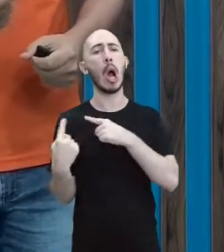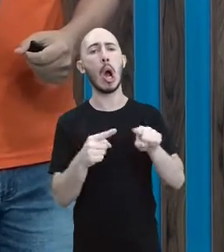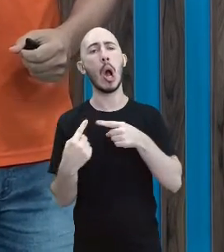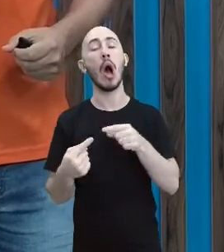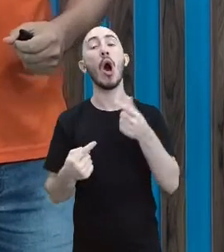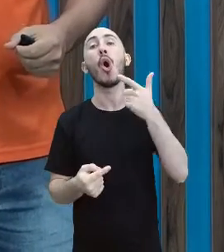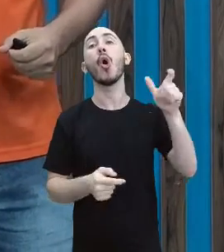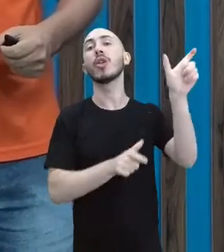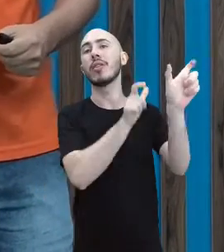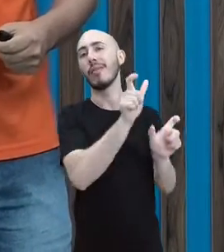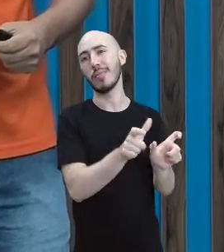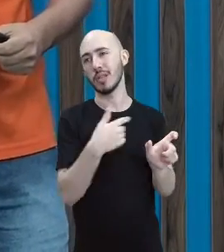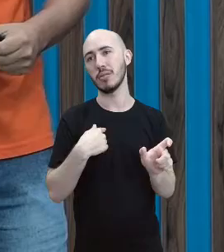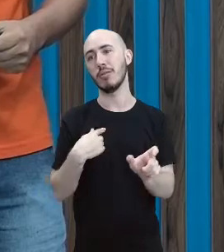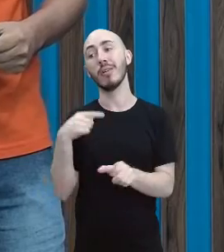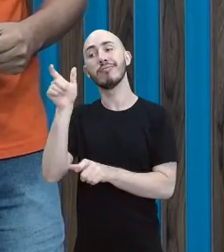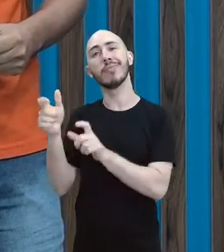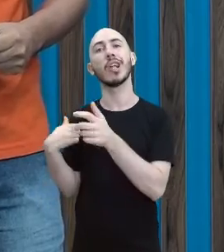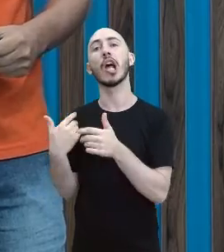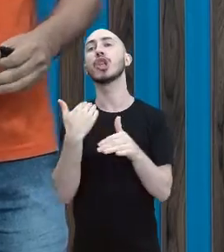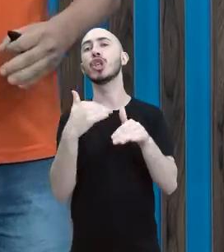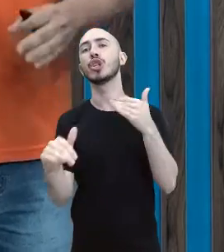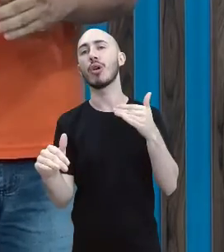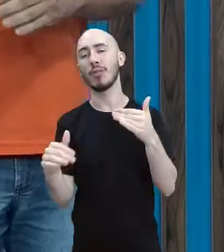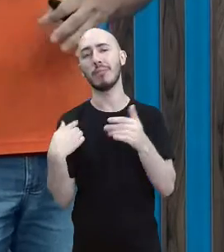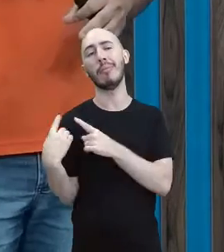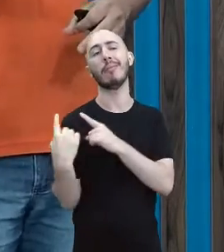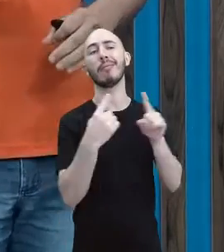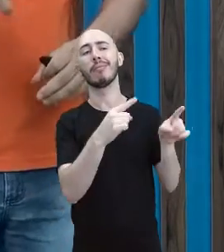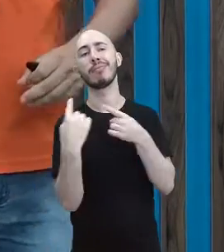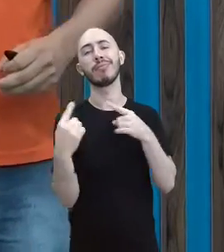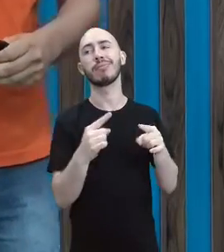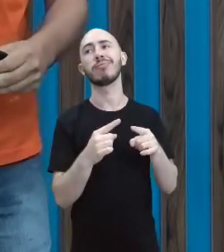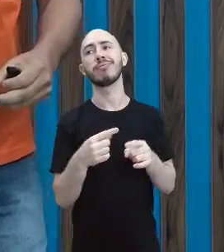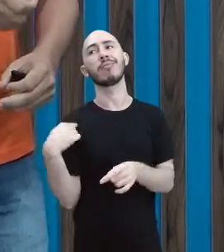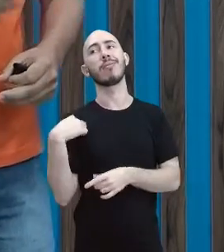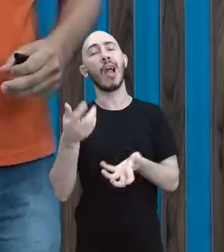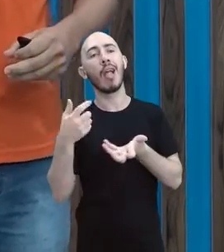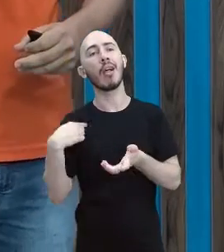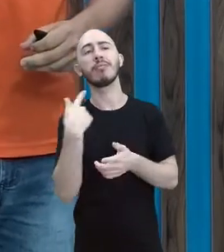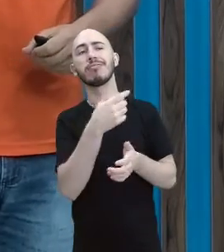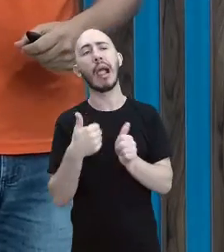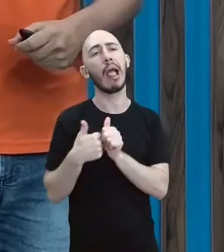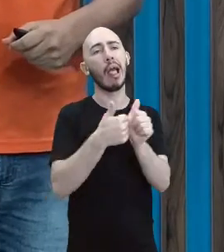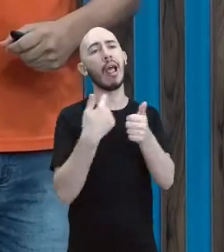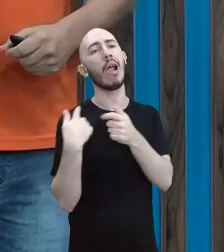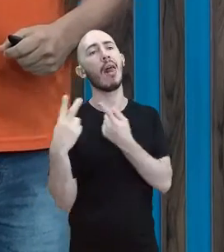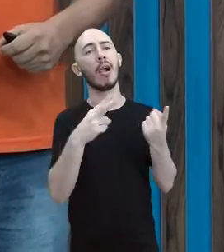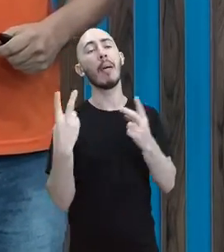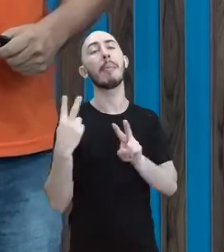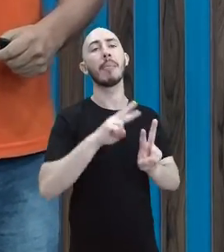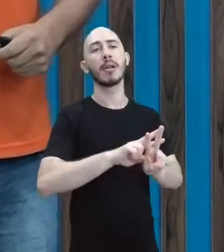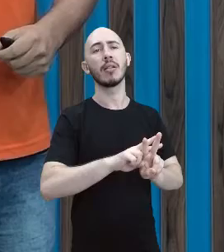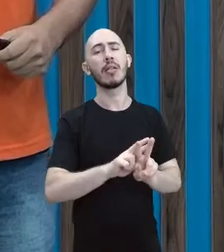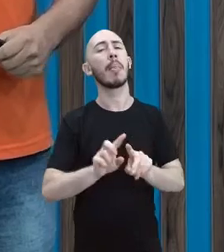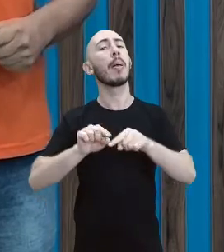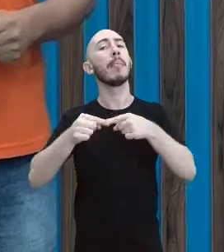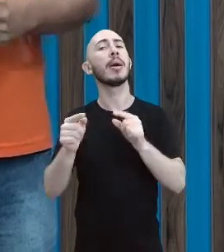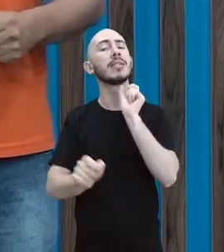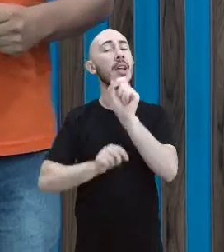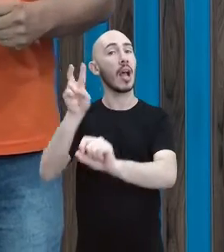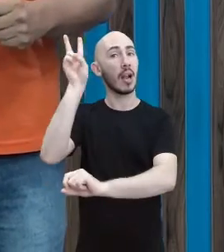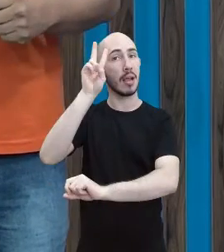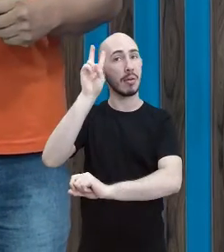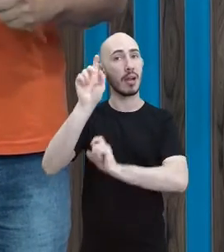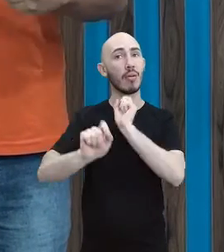outro, que ele discorda ou ela discorda, né? Ah, então que se discorda de mim, eu quero que seja caçado, perseguido mesmo. Mas é bom lembrar que